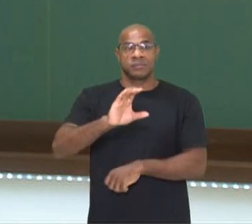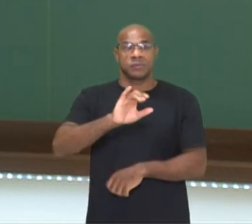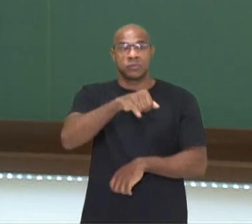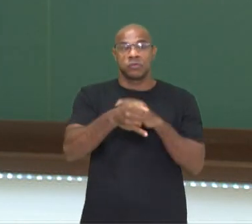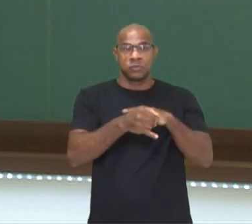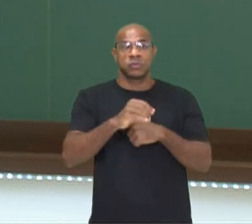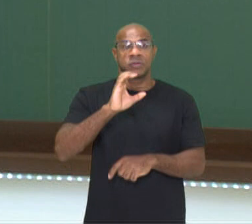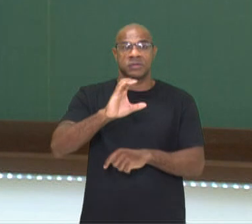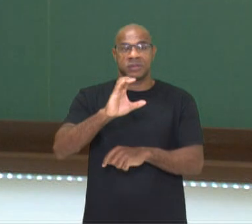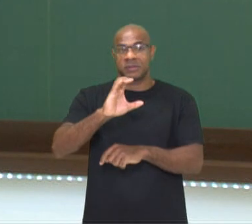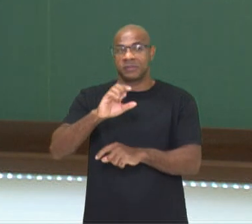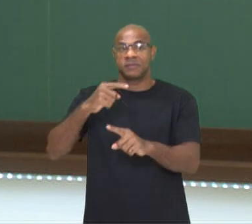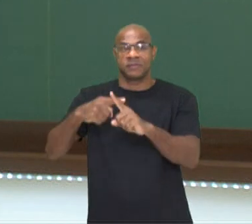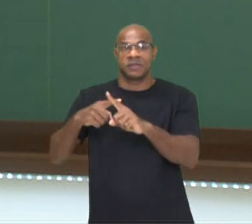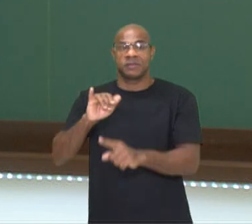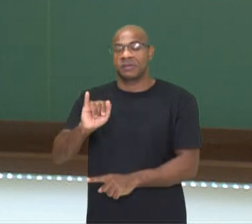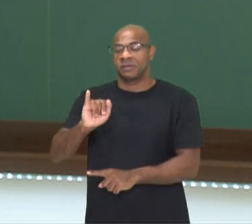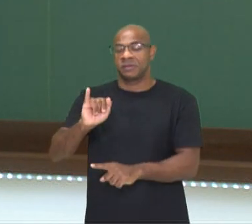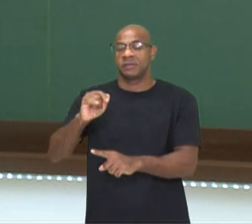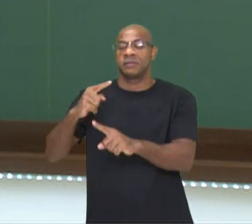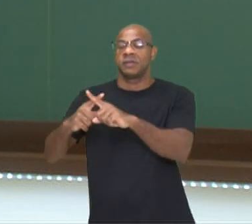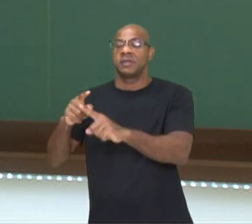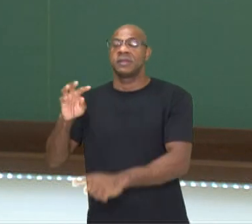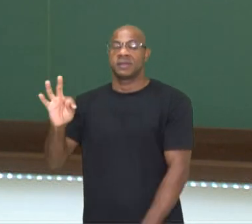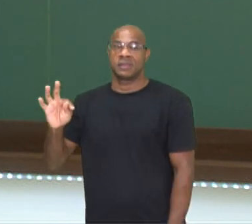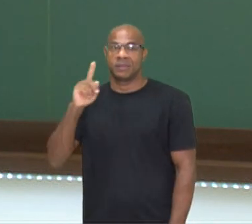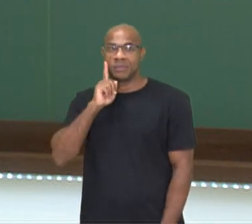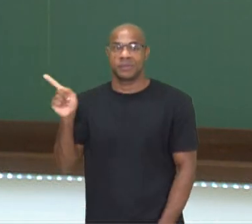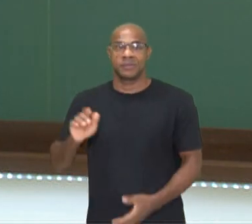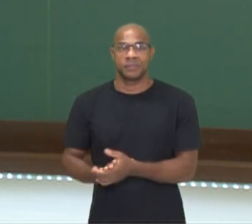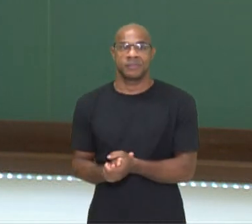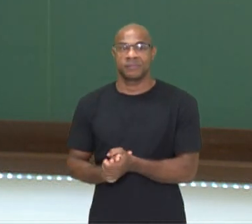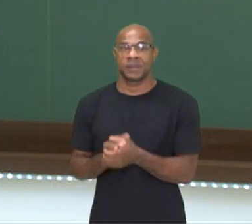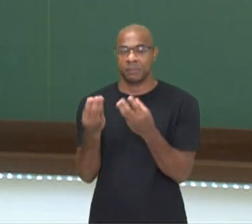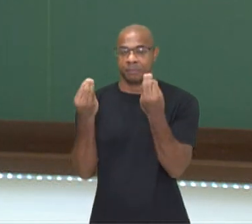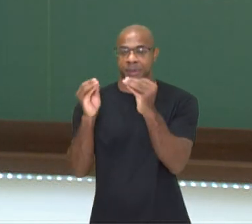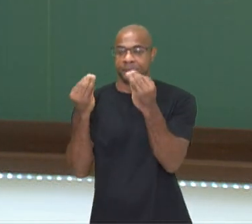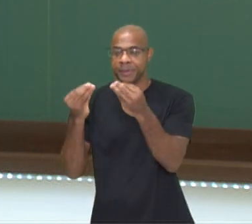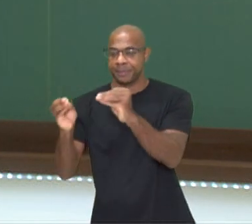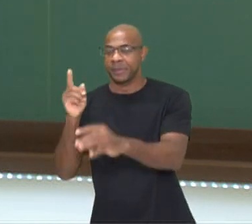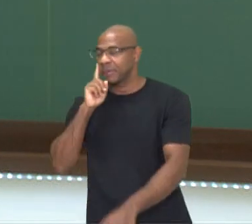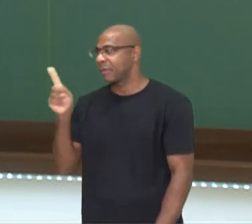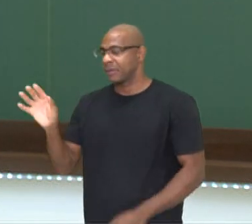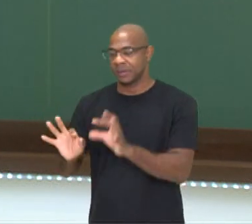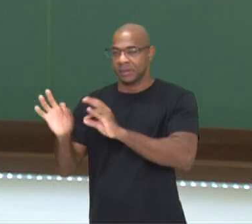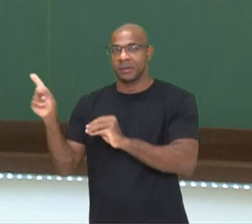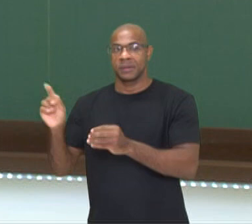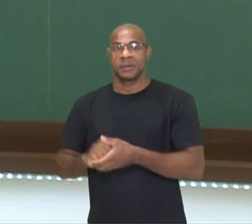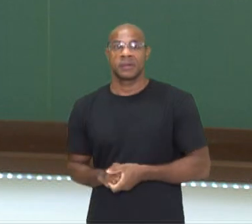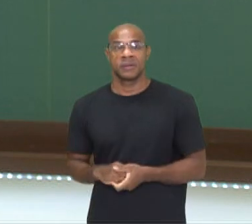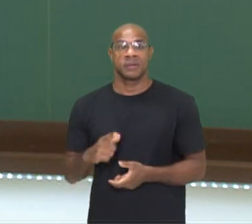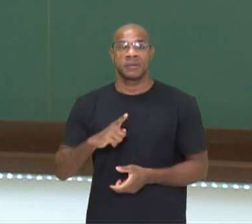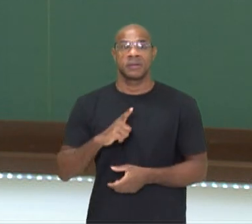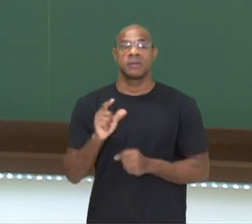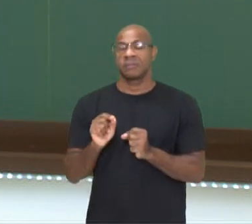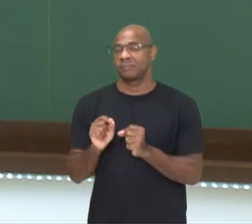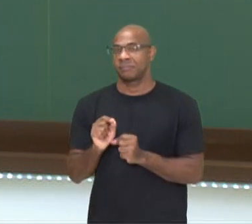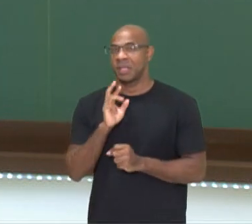capital é R$1.000, a taxa 2,5% e o tempo 10 meses. Ou seja, ela vai ter juros